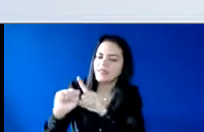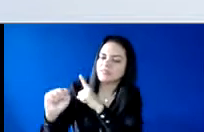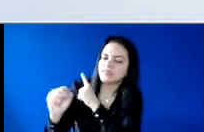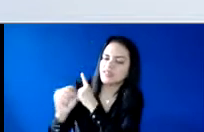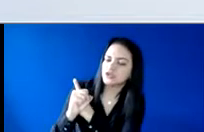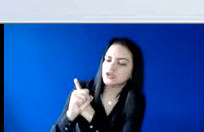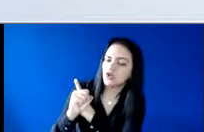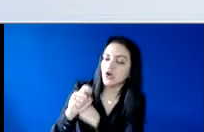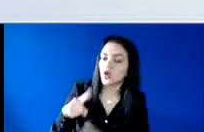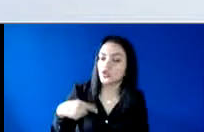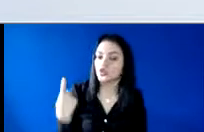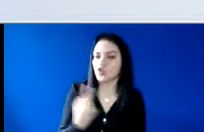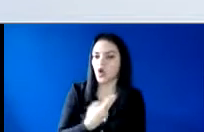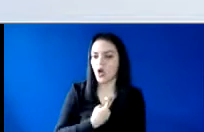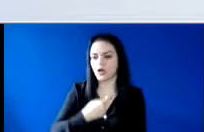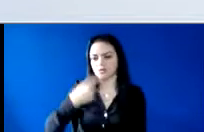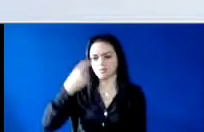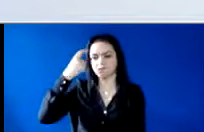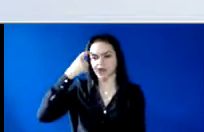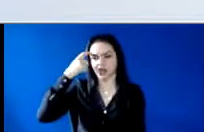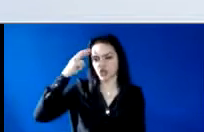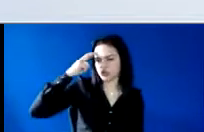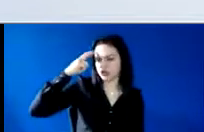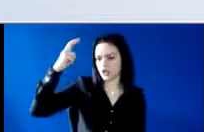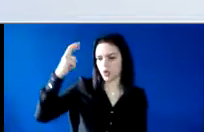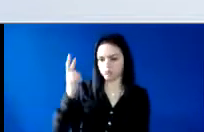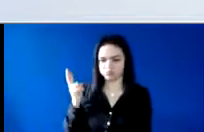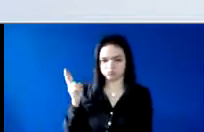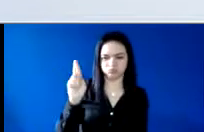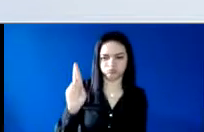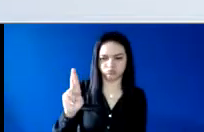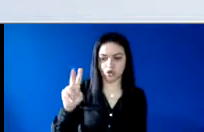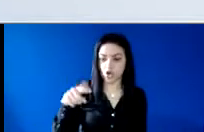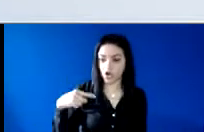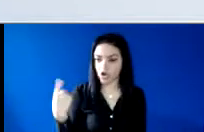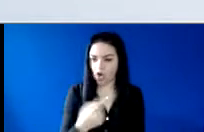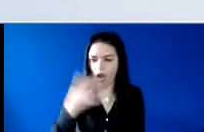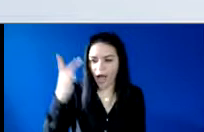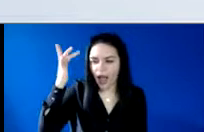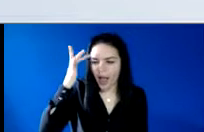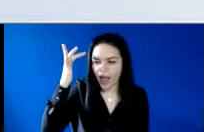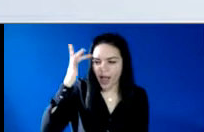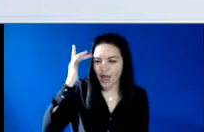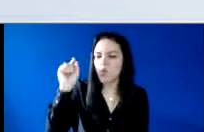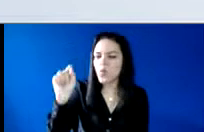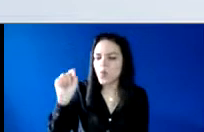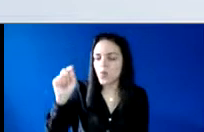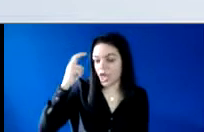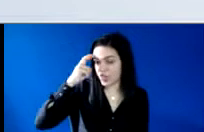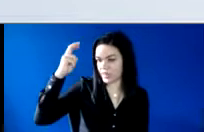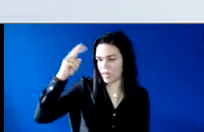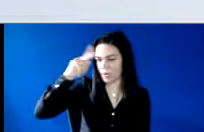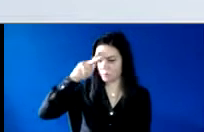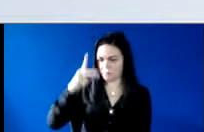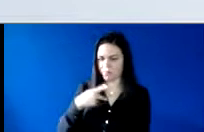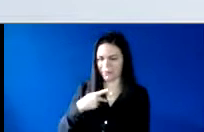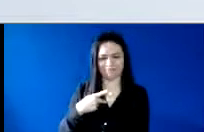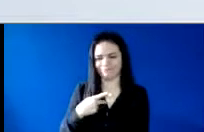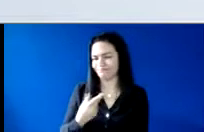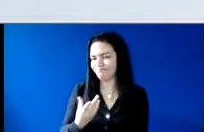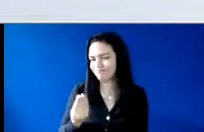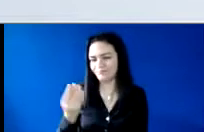Nossa pretensa autonomia intelectual, isso que a gente acha que intelectualmente a gente é muito limitado. É limitado